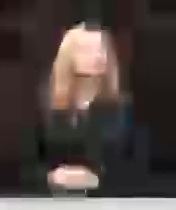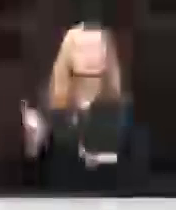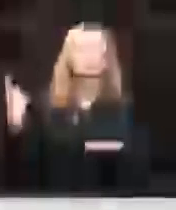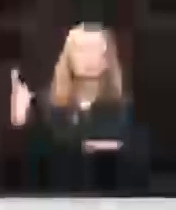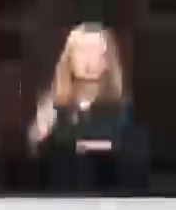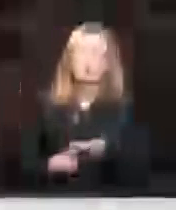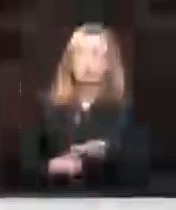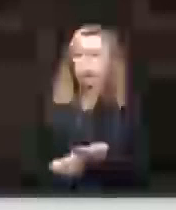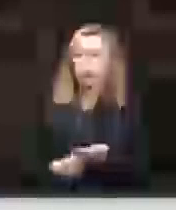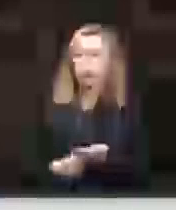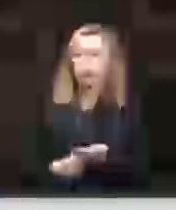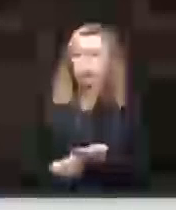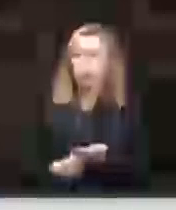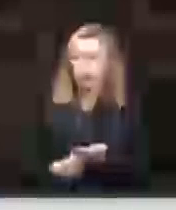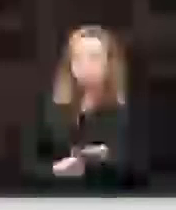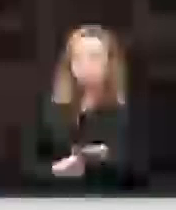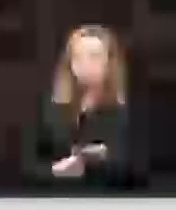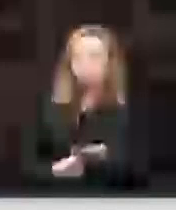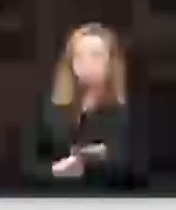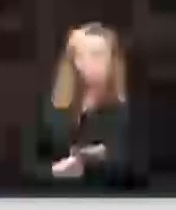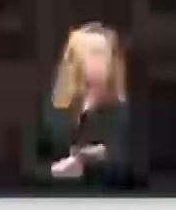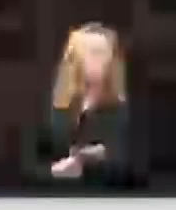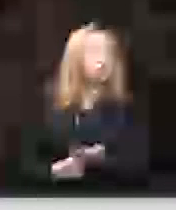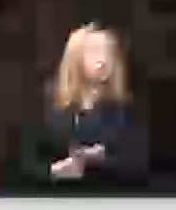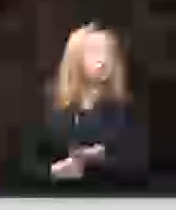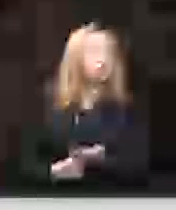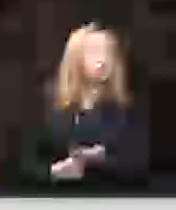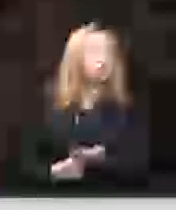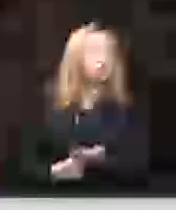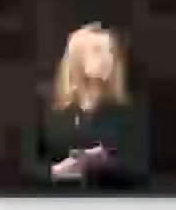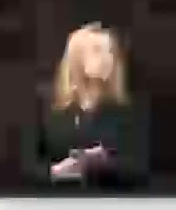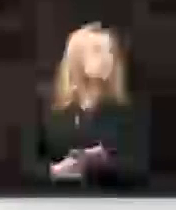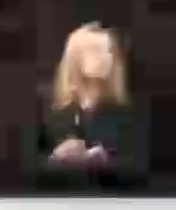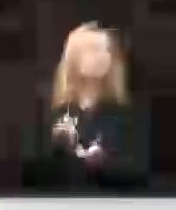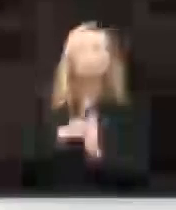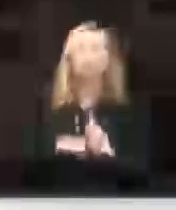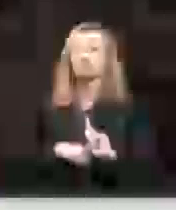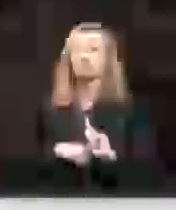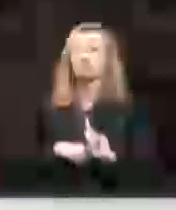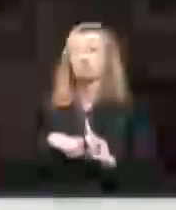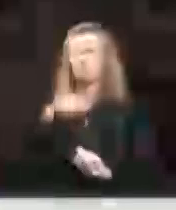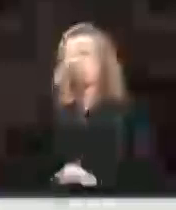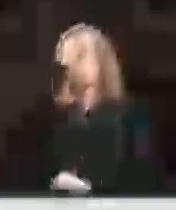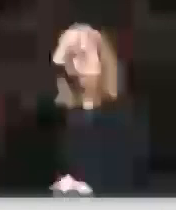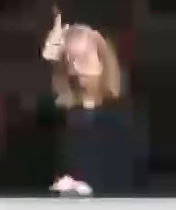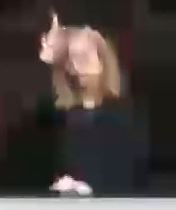compromisso cínico com a dívida pública.